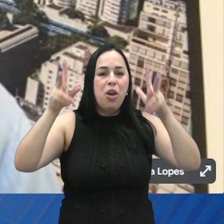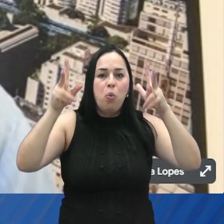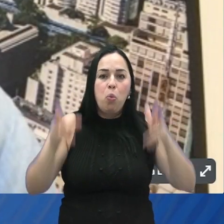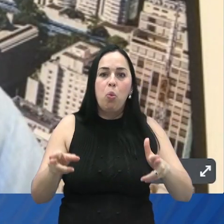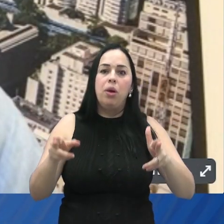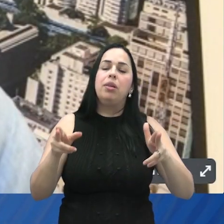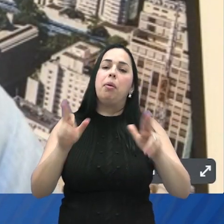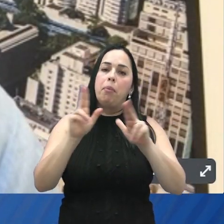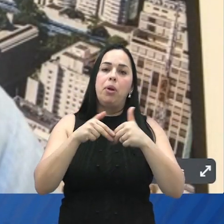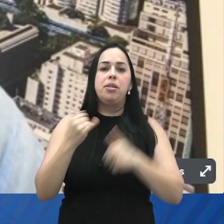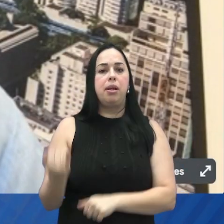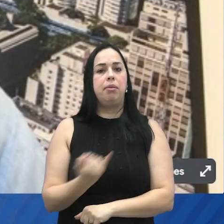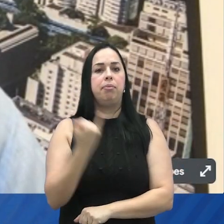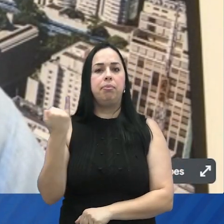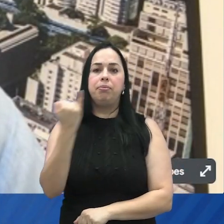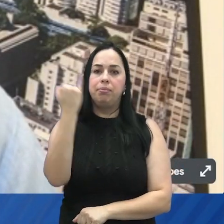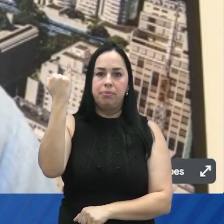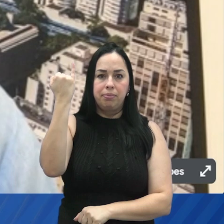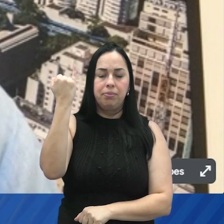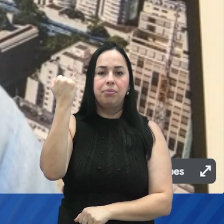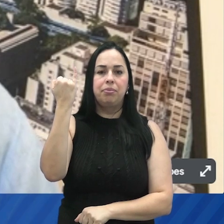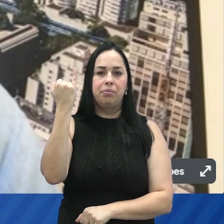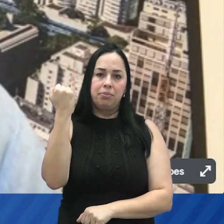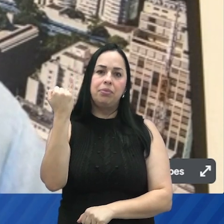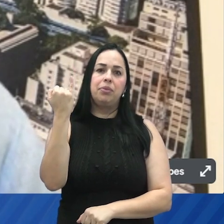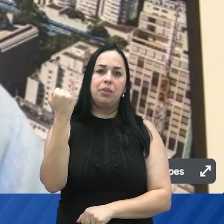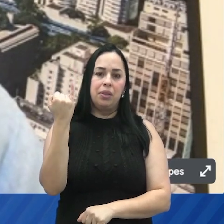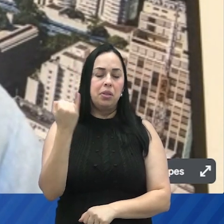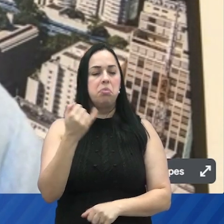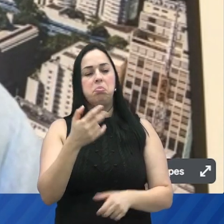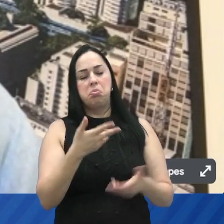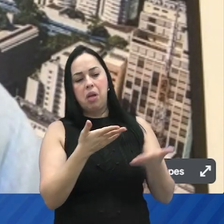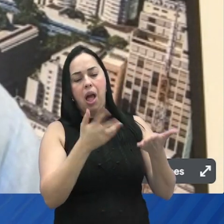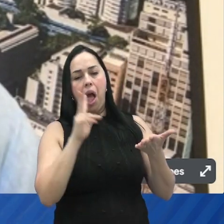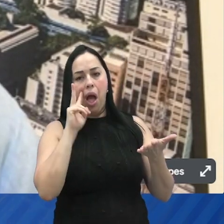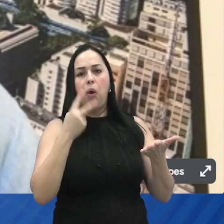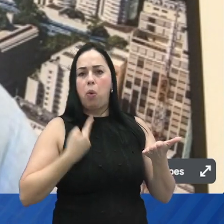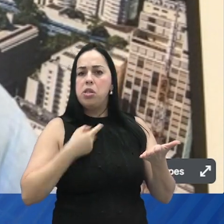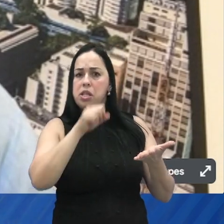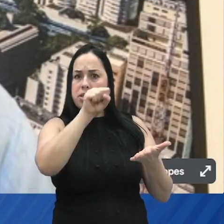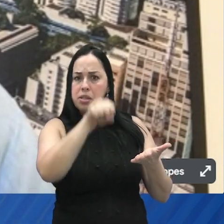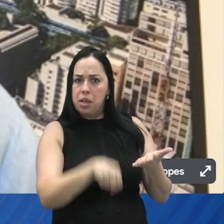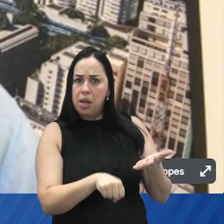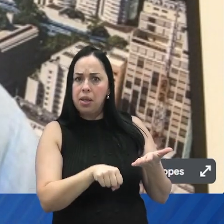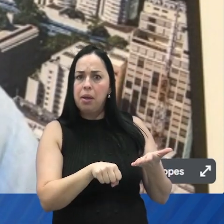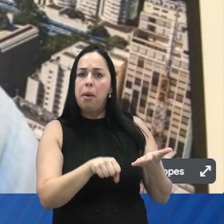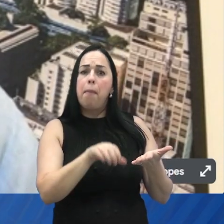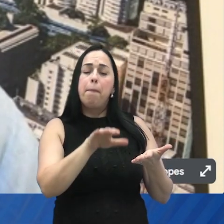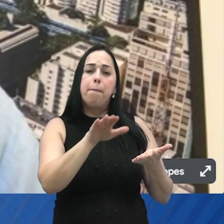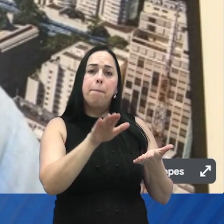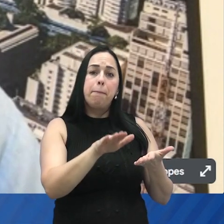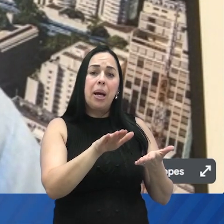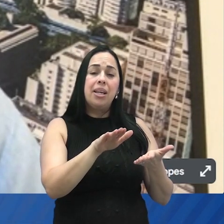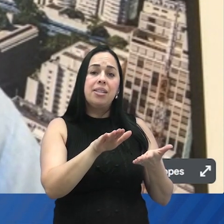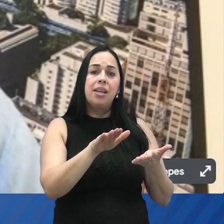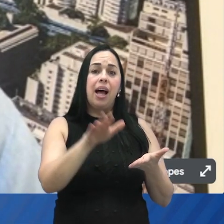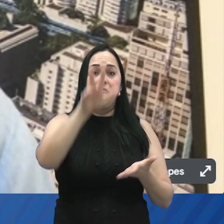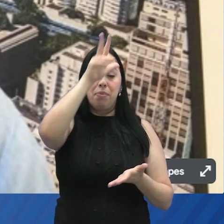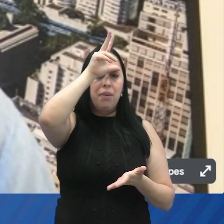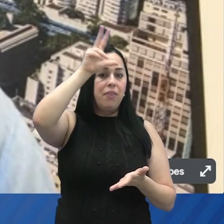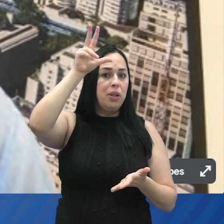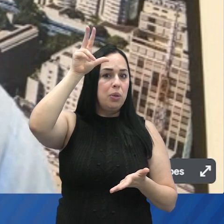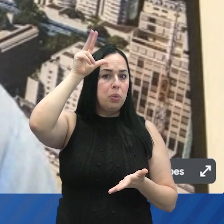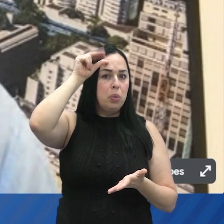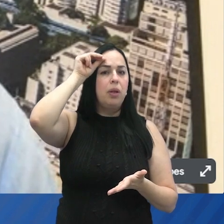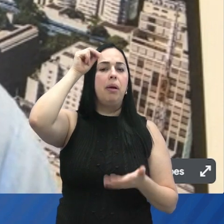é importante que o trabalho, primeiro, seja reconhecido, sim, mas que as prefeituras, de maneira